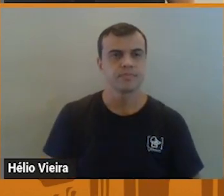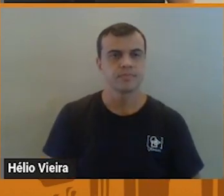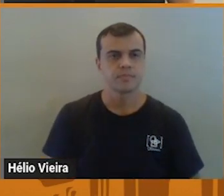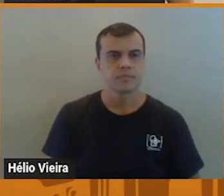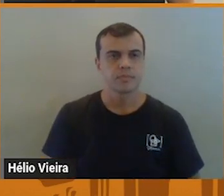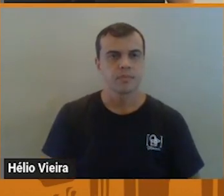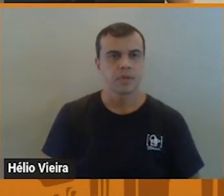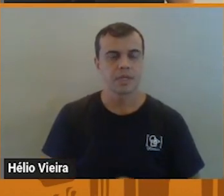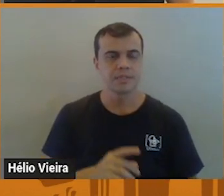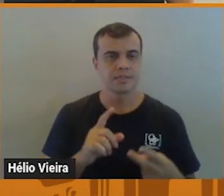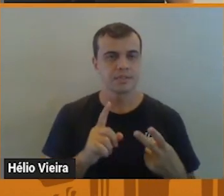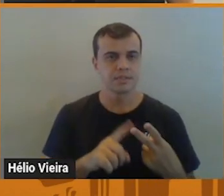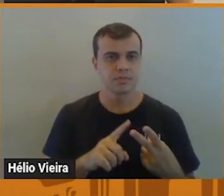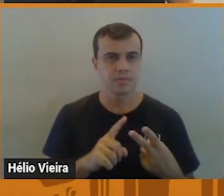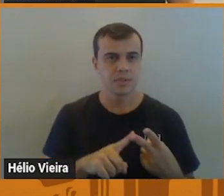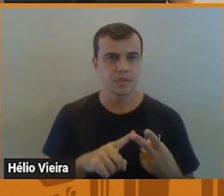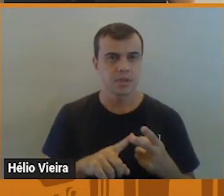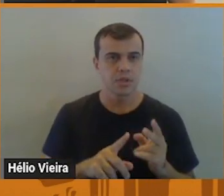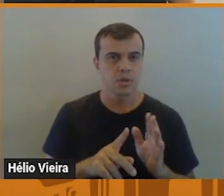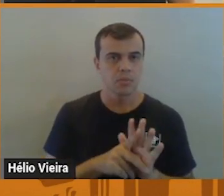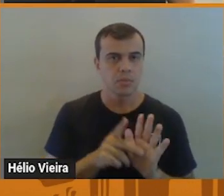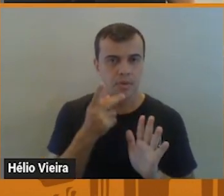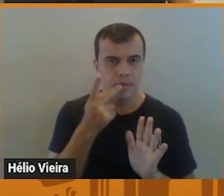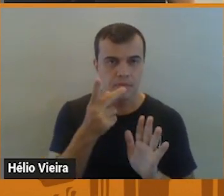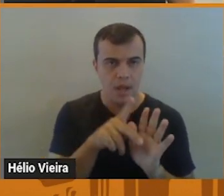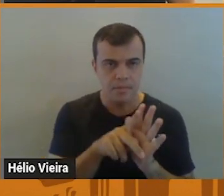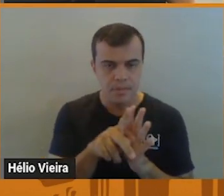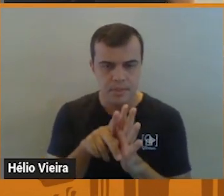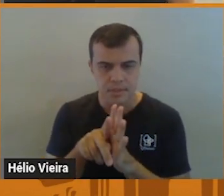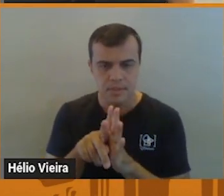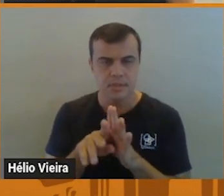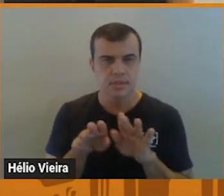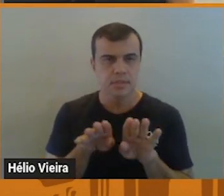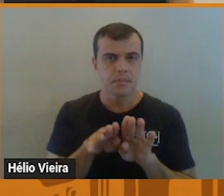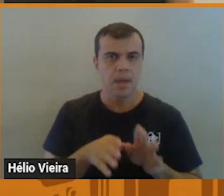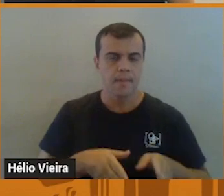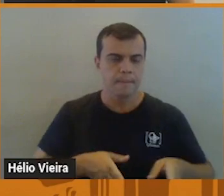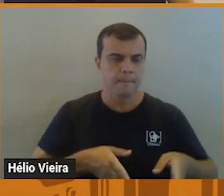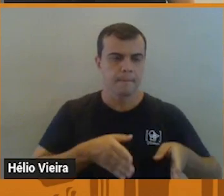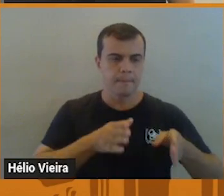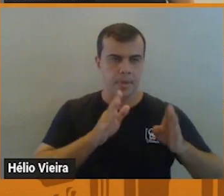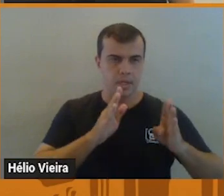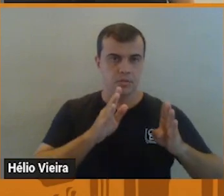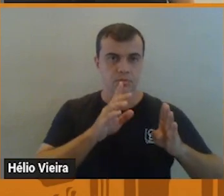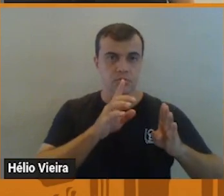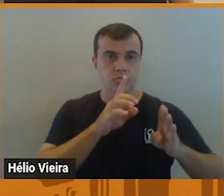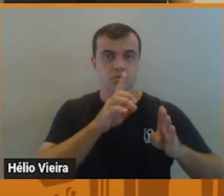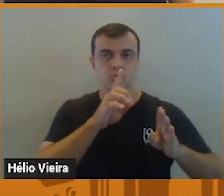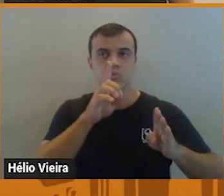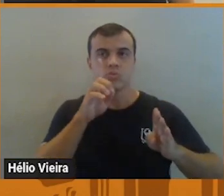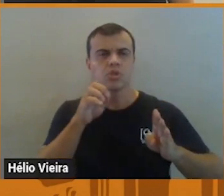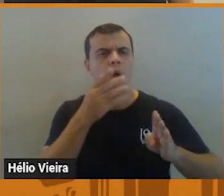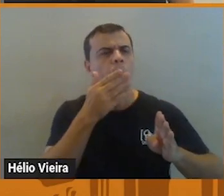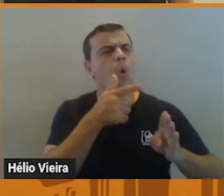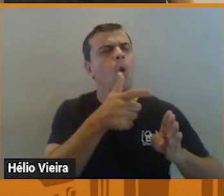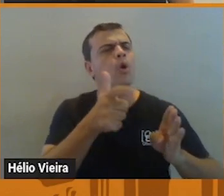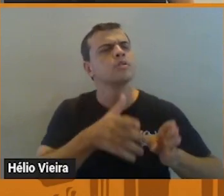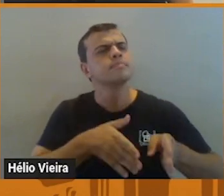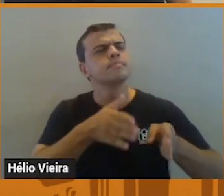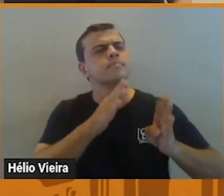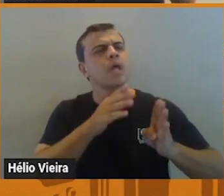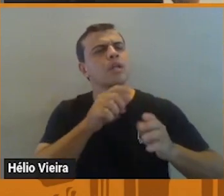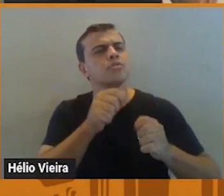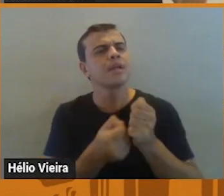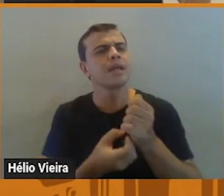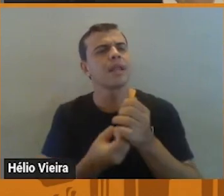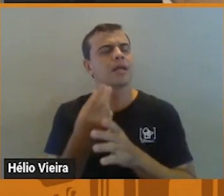A segunda etapa é justamente fazer o levantamento de prédios que datam da criação de Belo